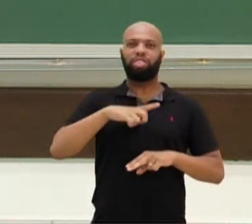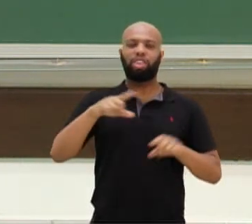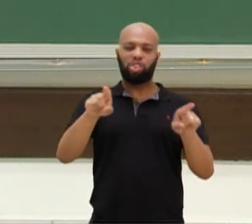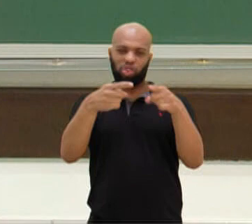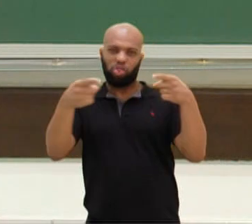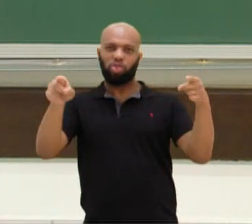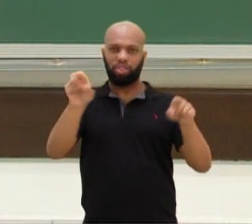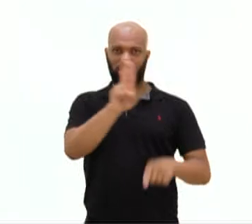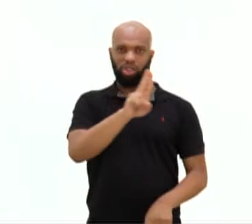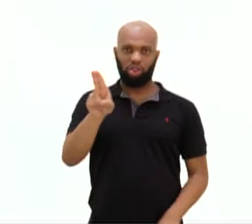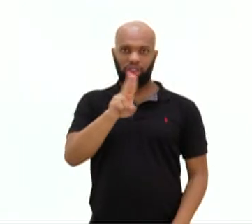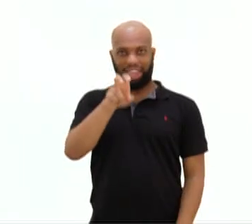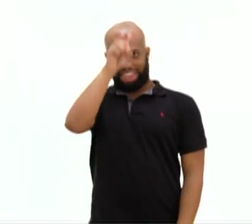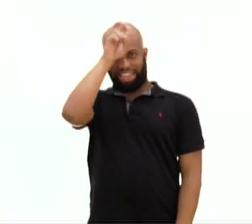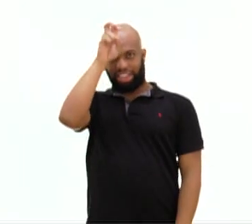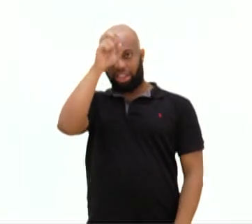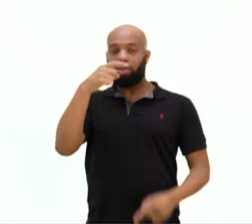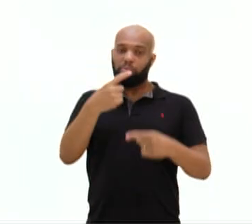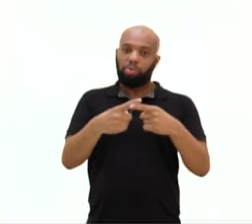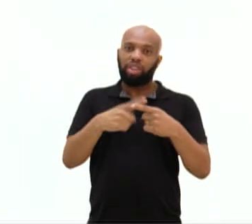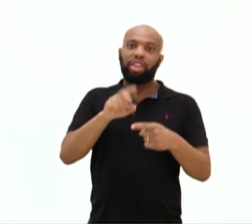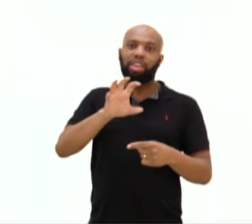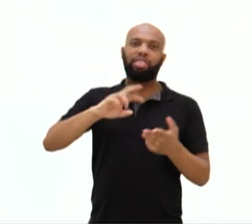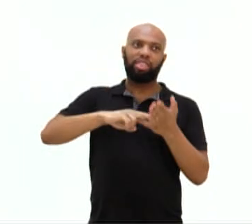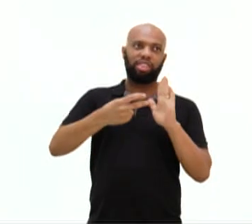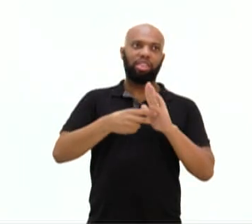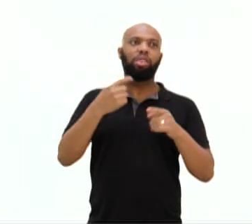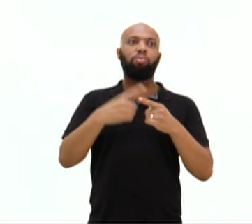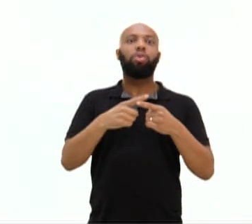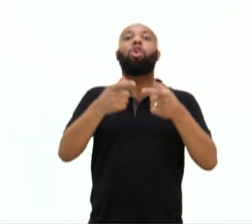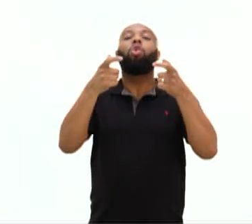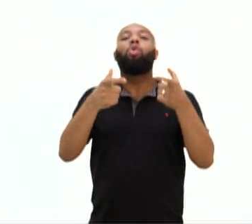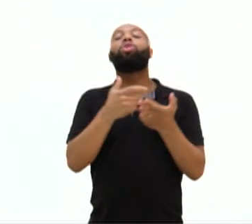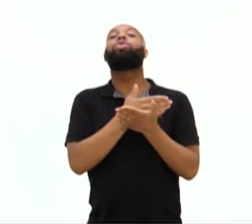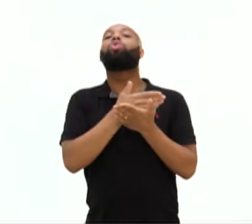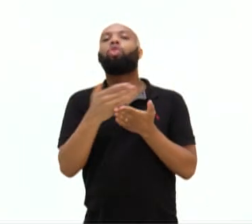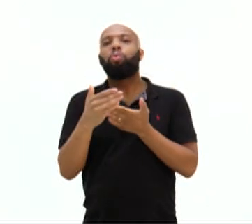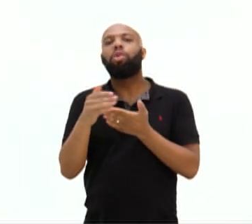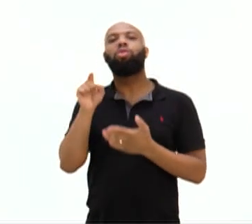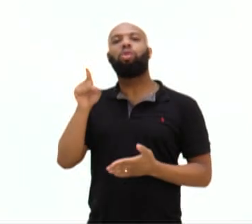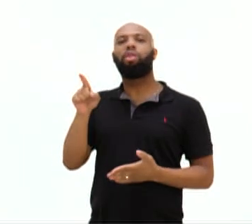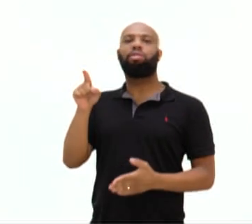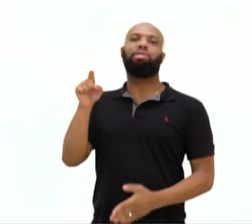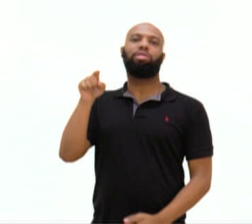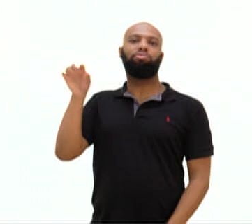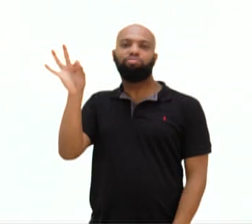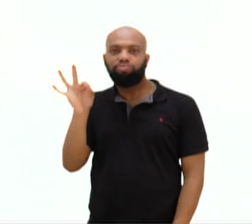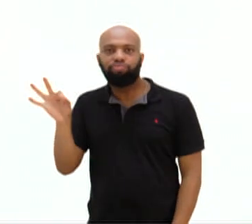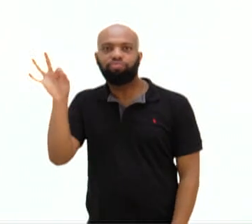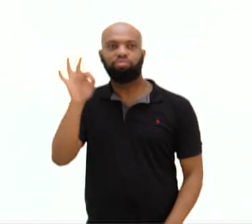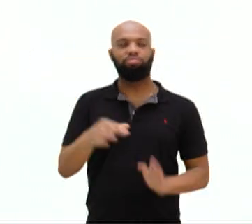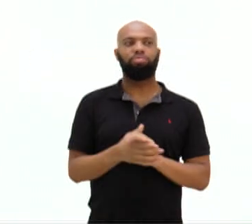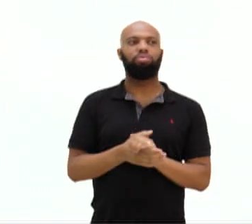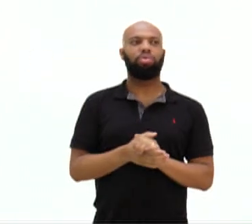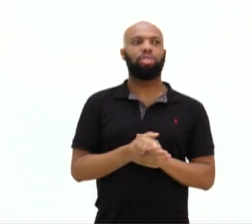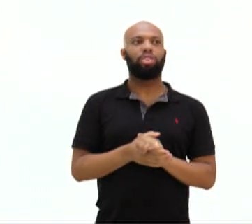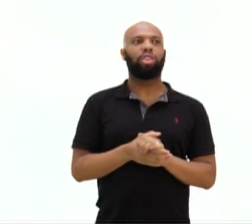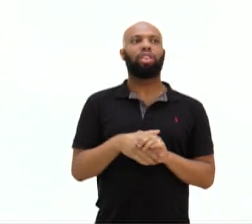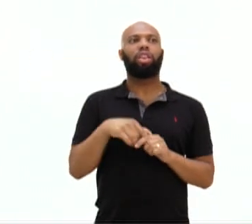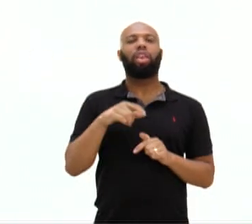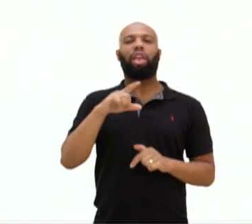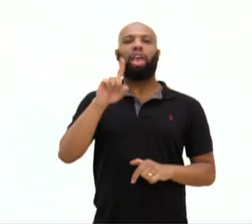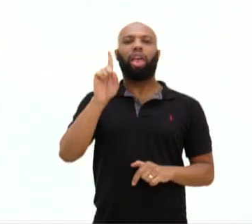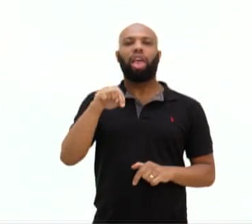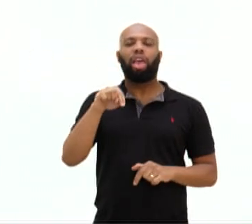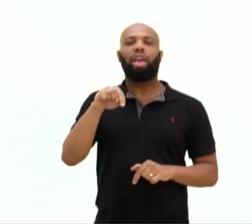isso que significa o nome, Odioso do Egito, porque ele surgiu naquela região, tá? É considerado uma zoonose